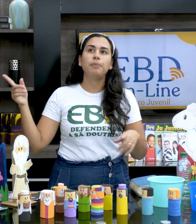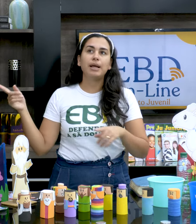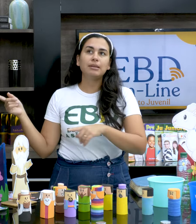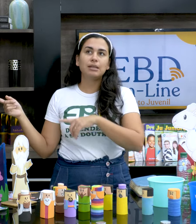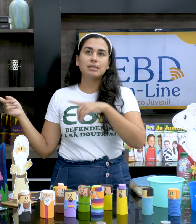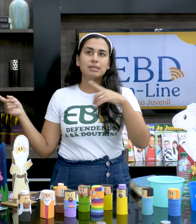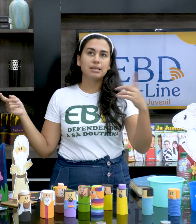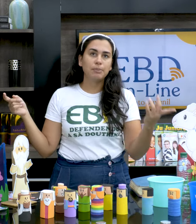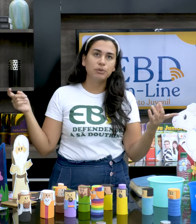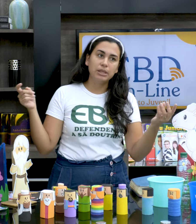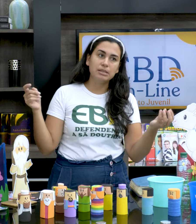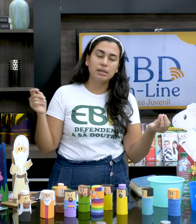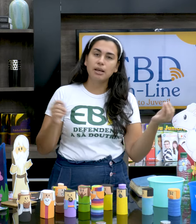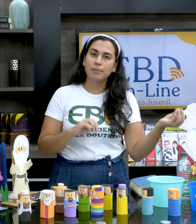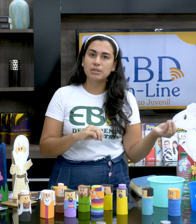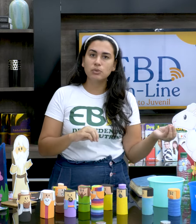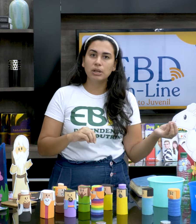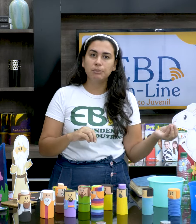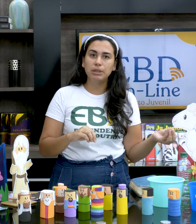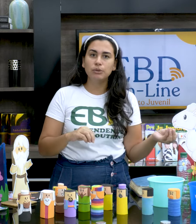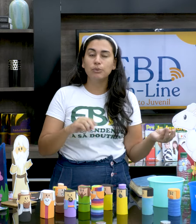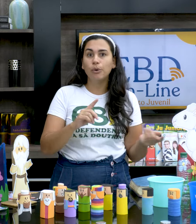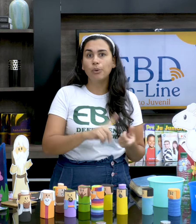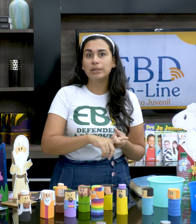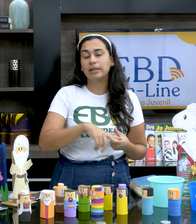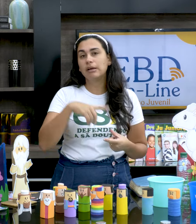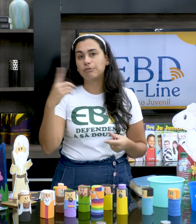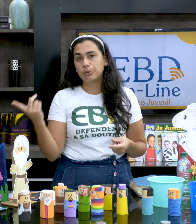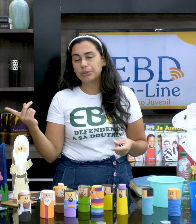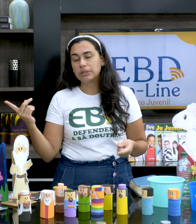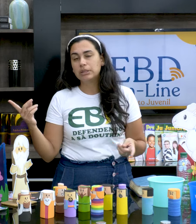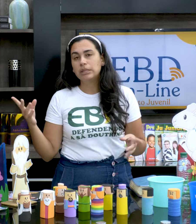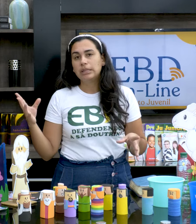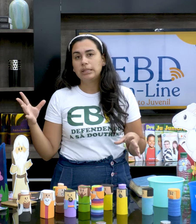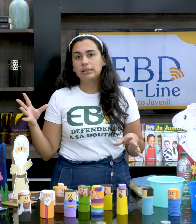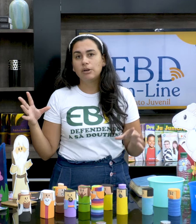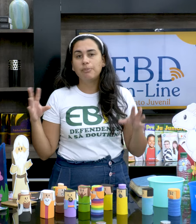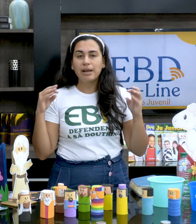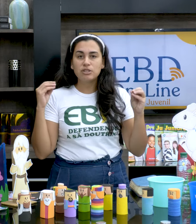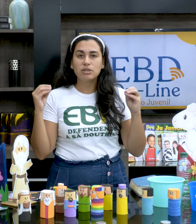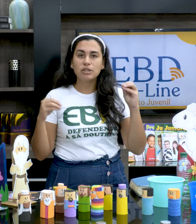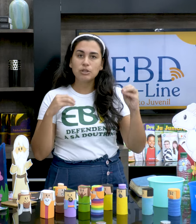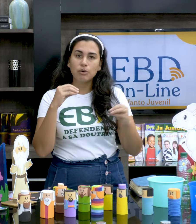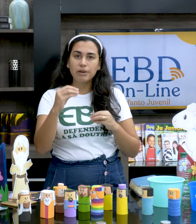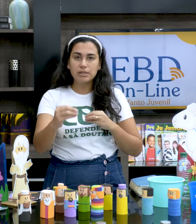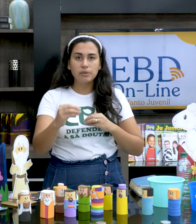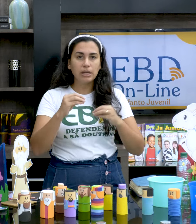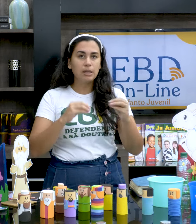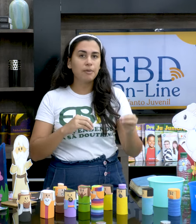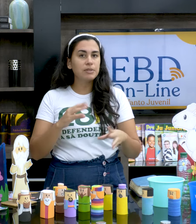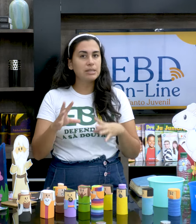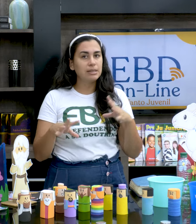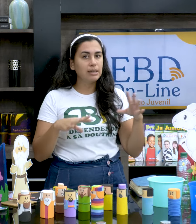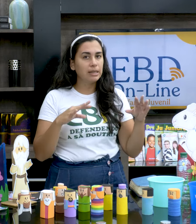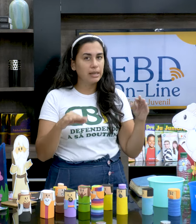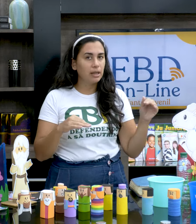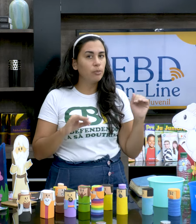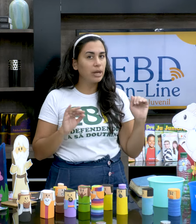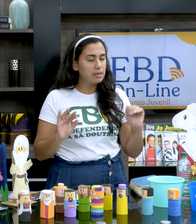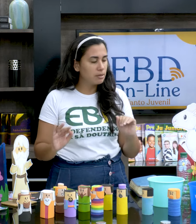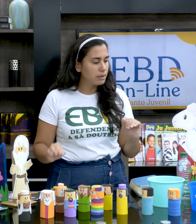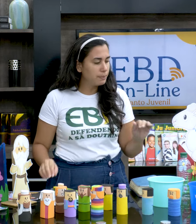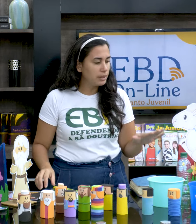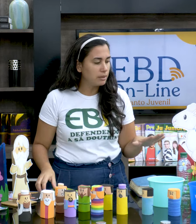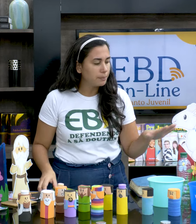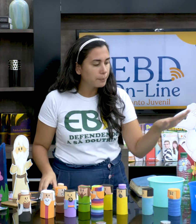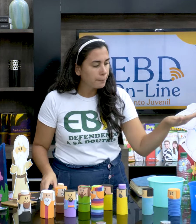Então, pra trazer, poderia ser que quebrasse no caminho ou até na volta. Então, mas a gente conversando aqui dá pra vocês entenderem o